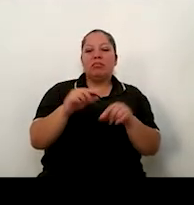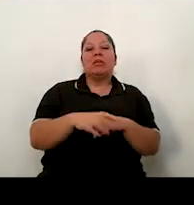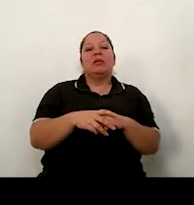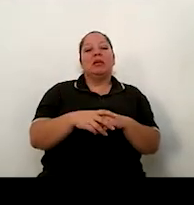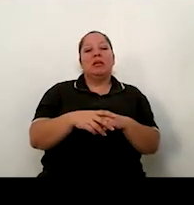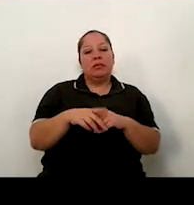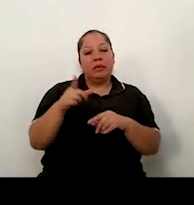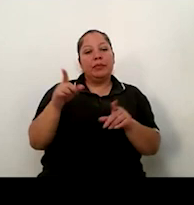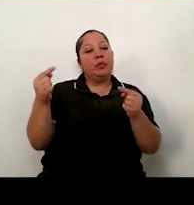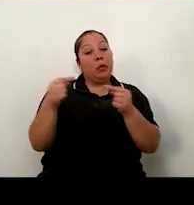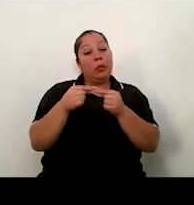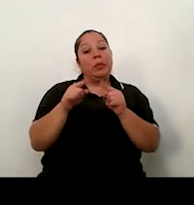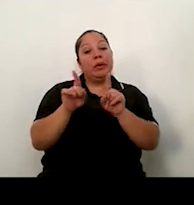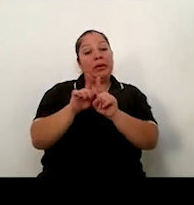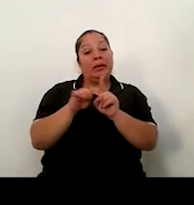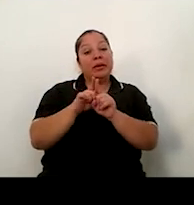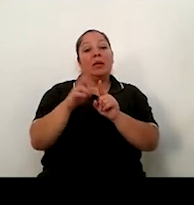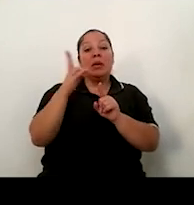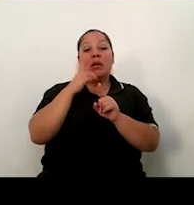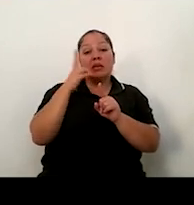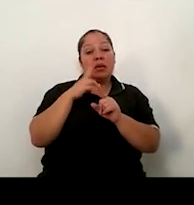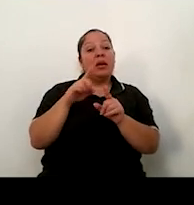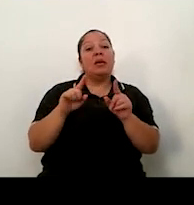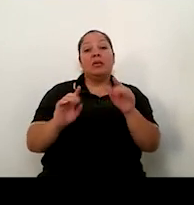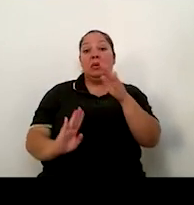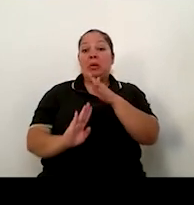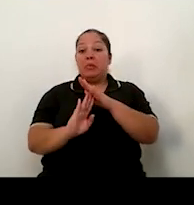não existe limite seguro de consumo, tá?